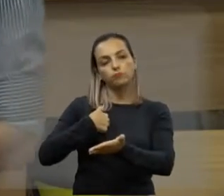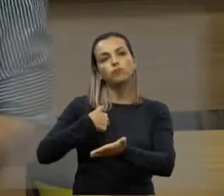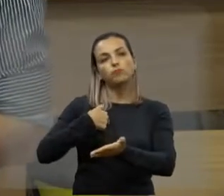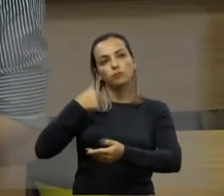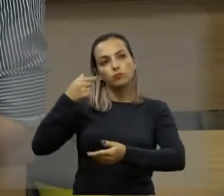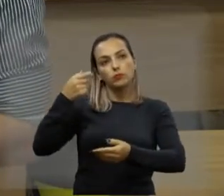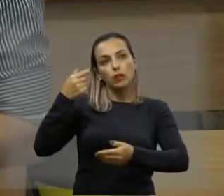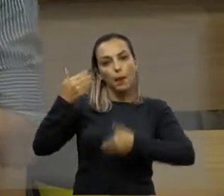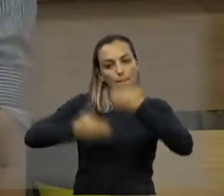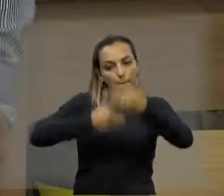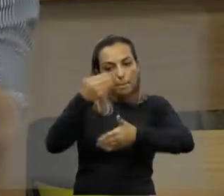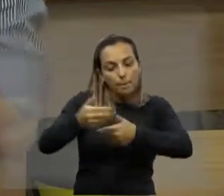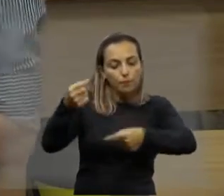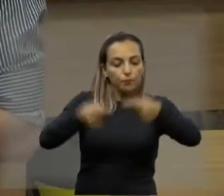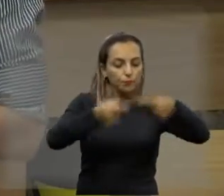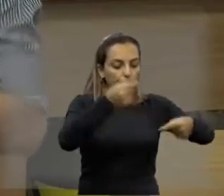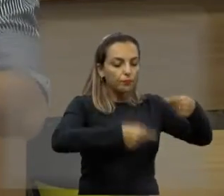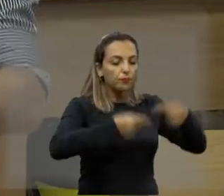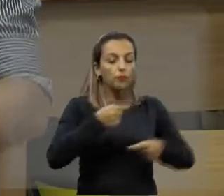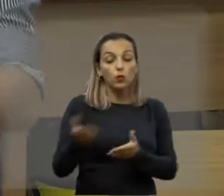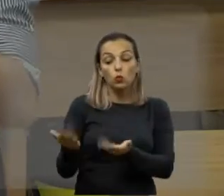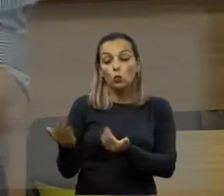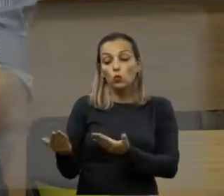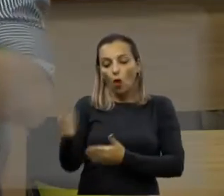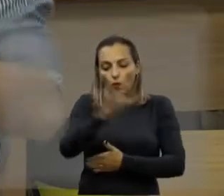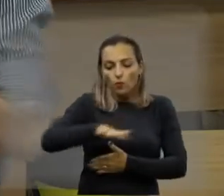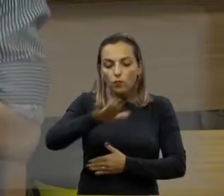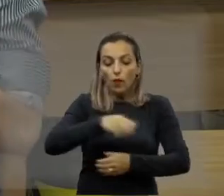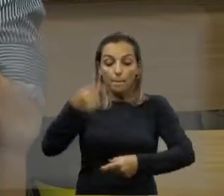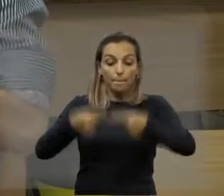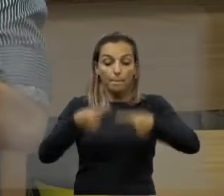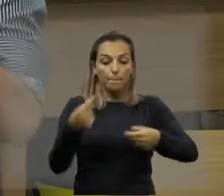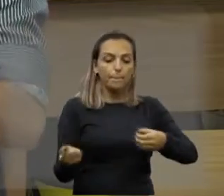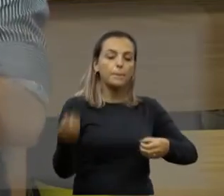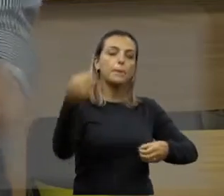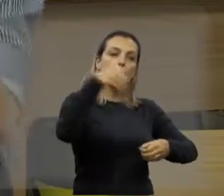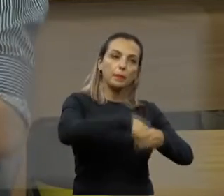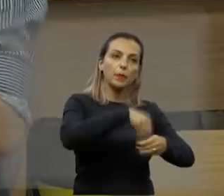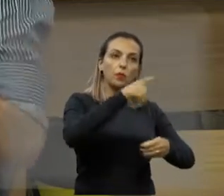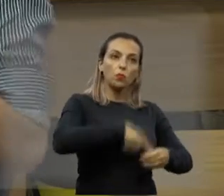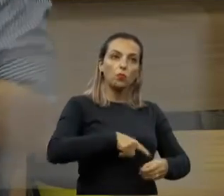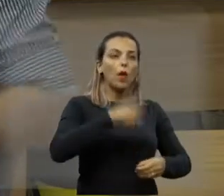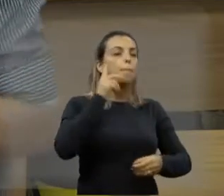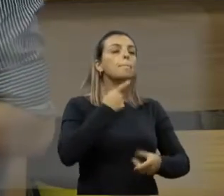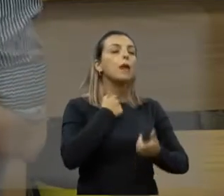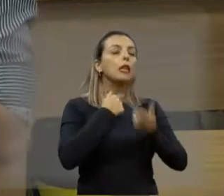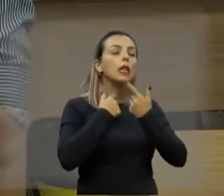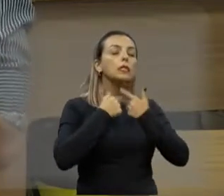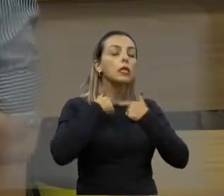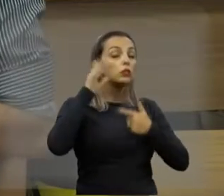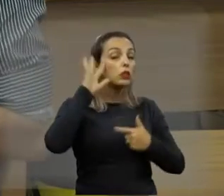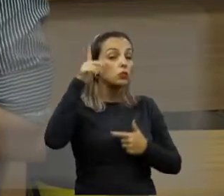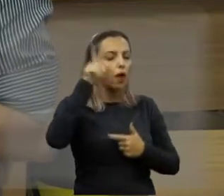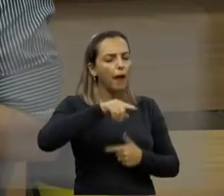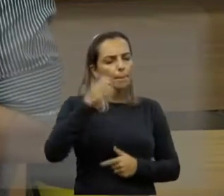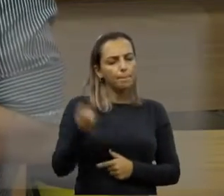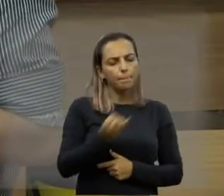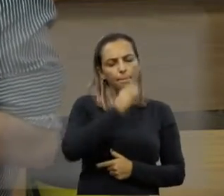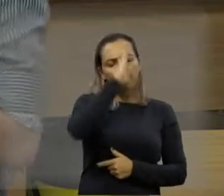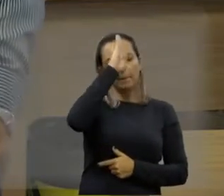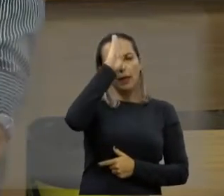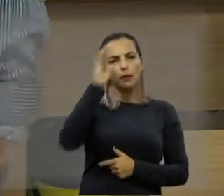esse processo de debater com a juventude trazer a juventude para política trazer ela para o debate para trilhar o rumo que ela quer o mental Então parabéns